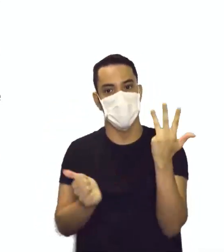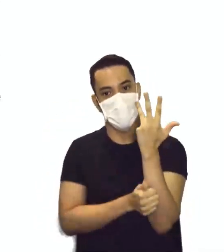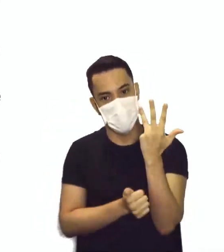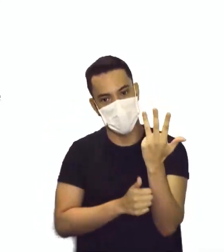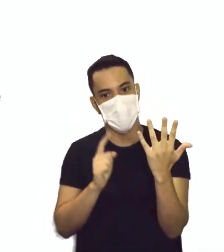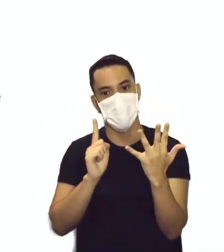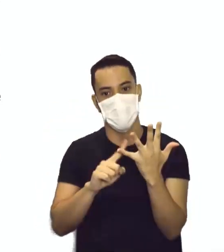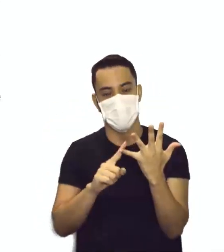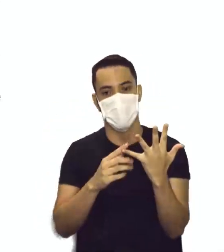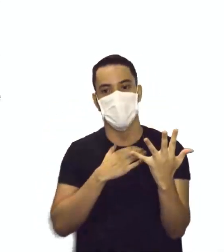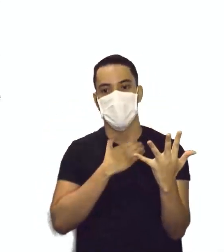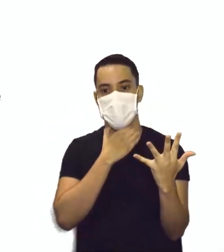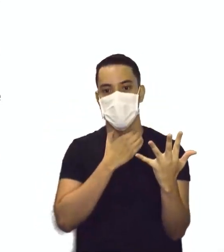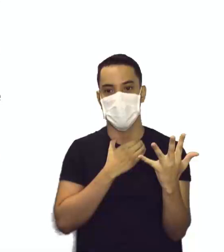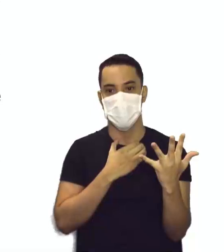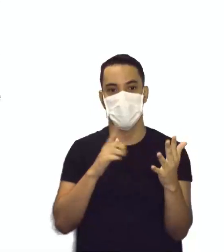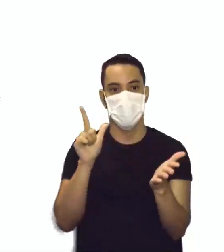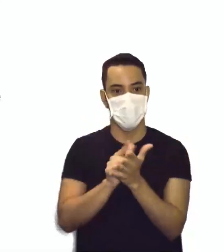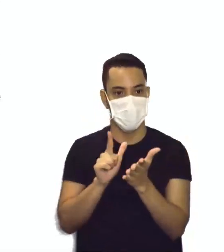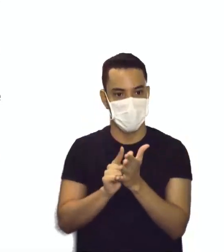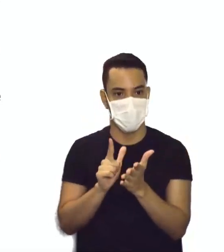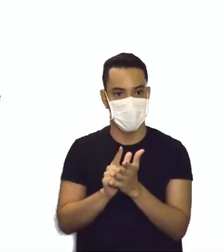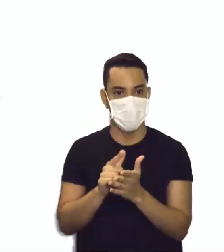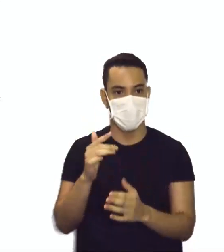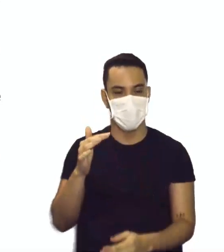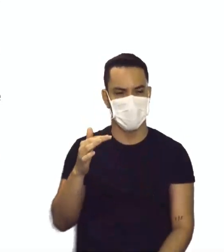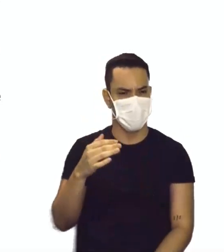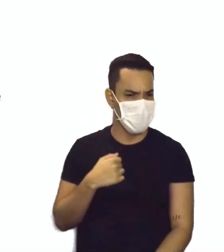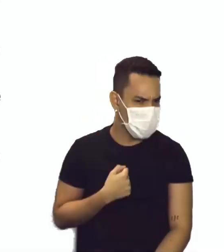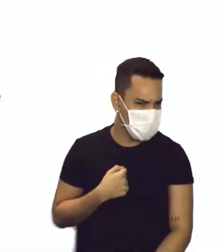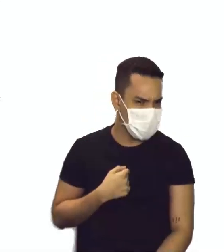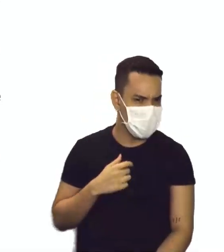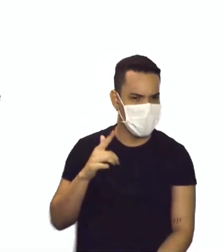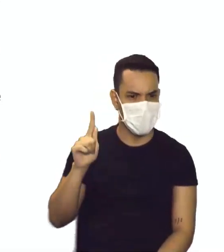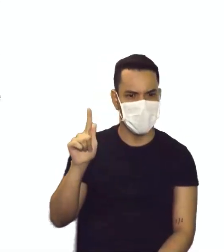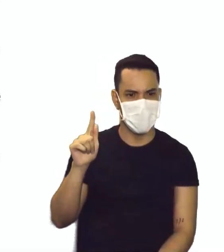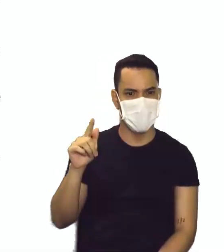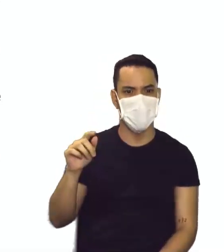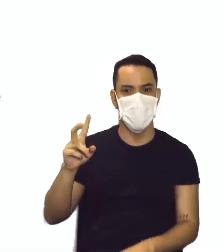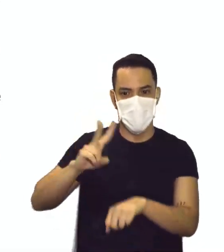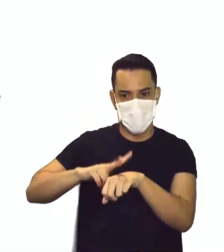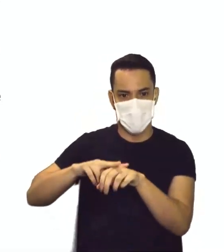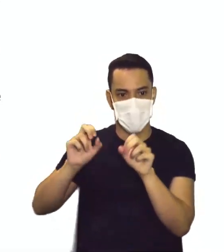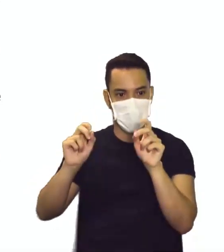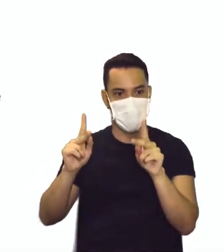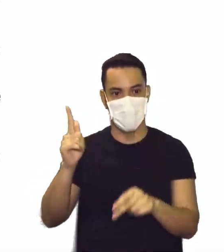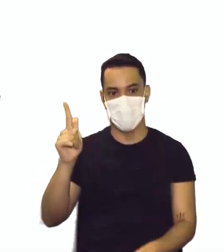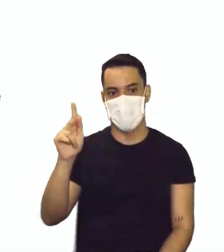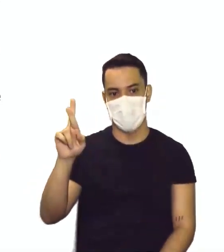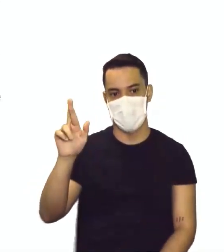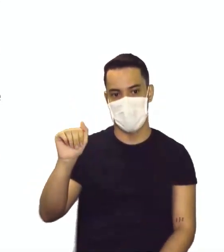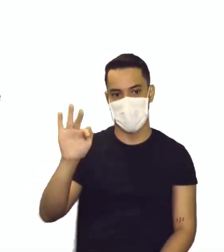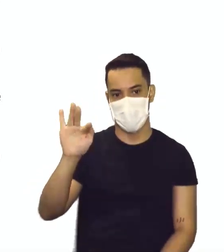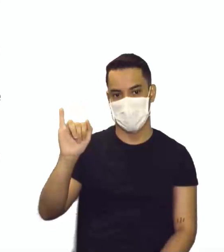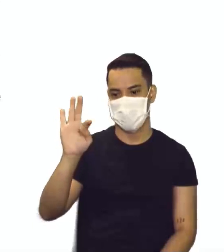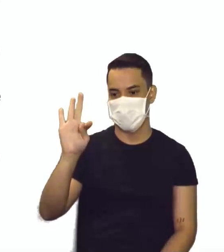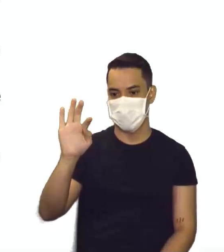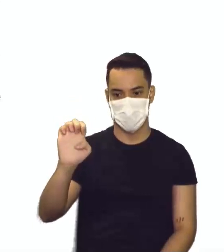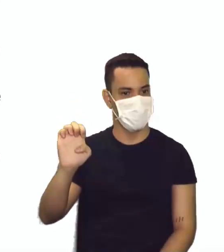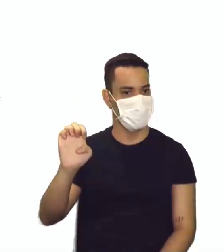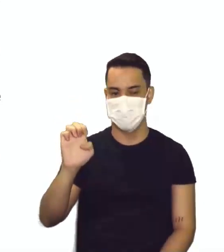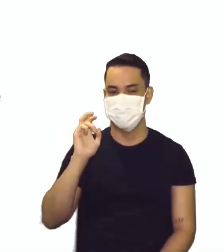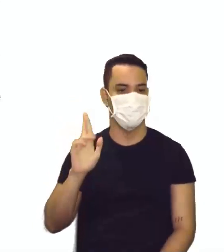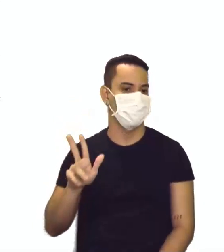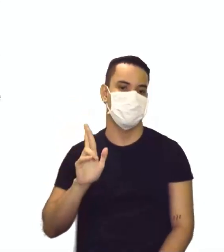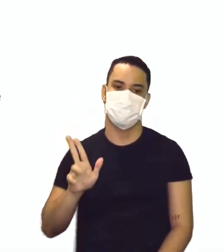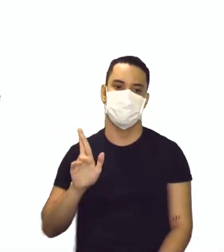Madeira, ok? Papel, ok? Opa! Vidro, ok? Temos ali o grafite, né? Então, A não